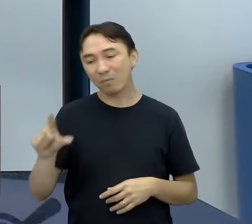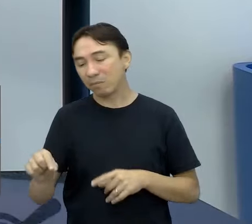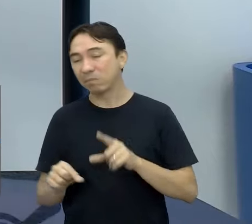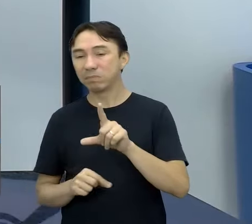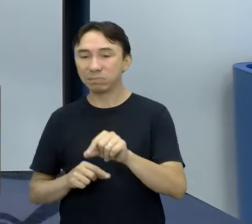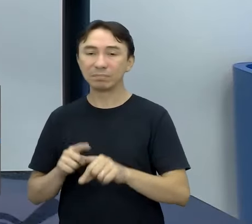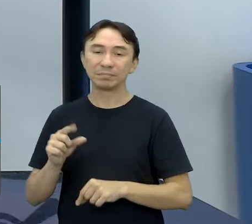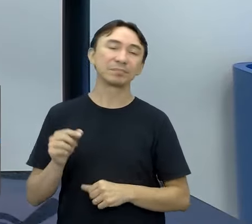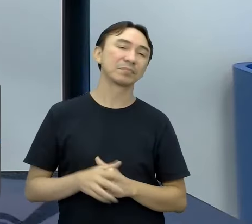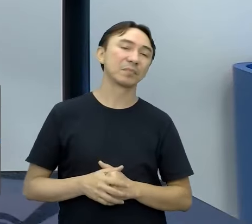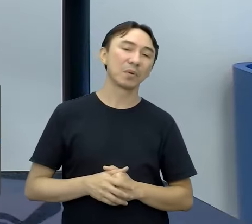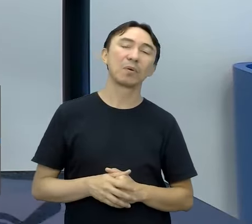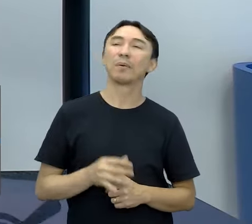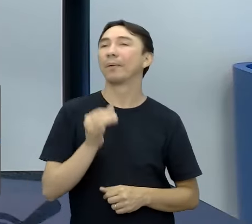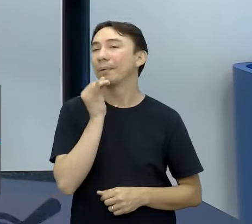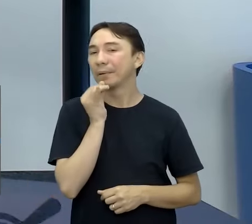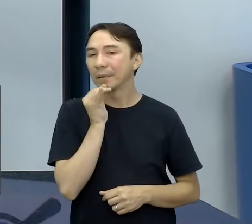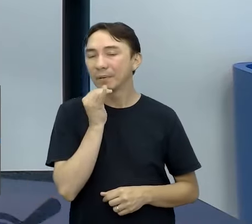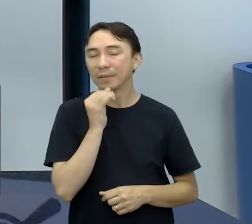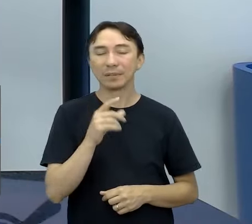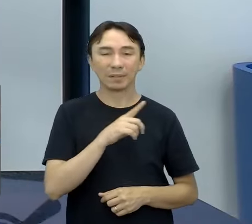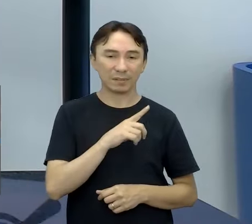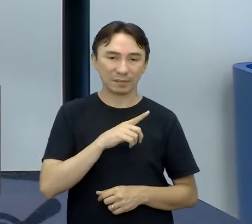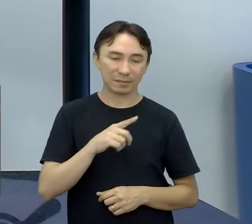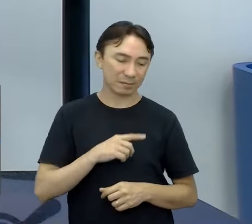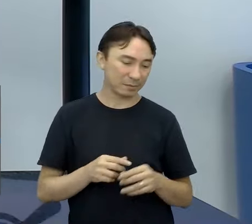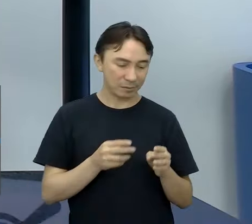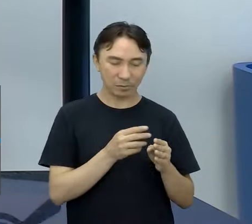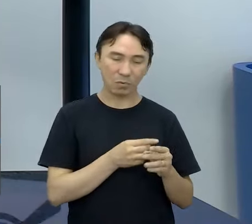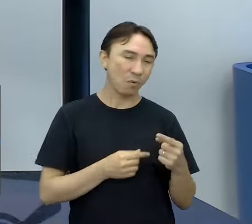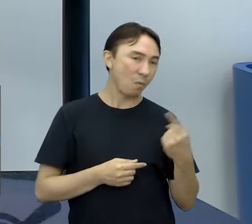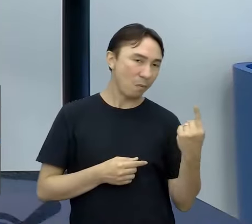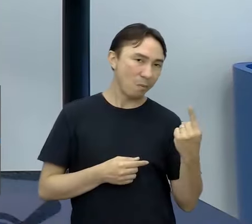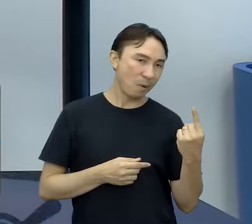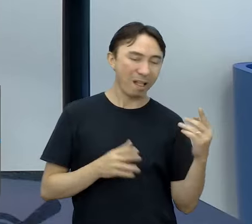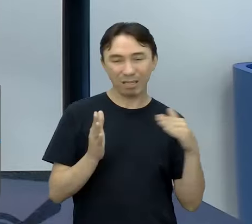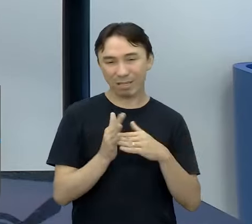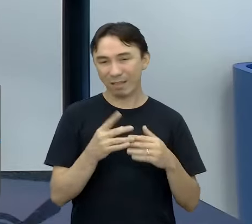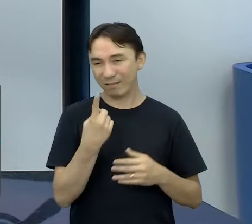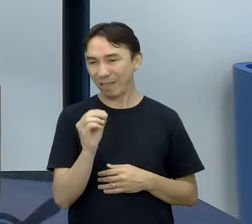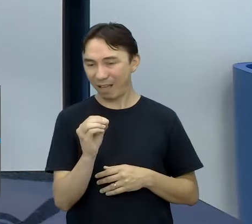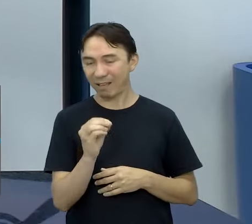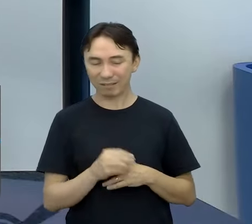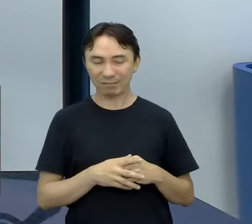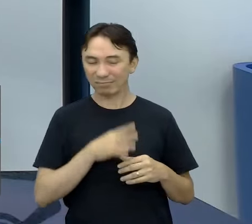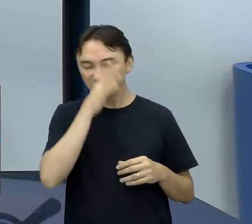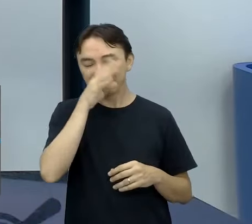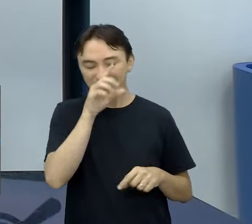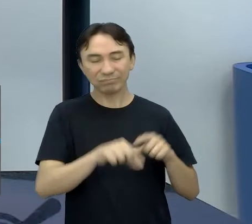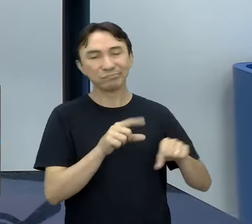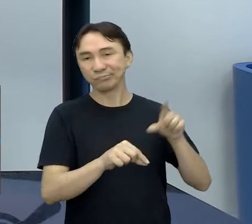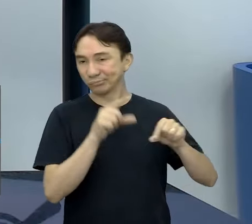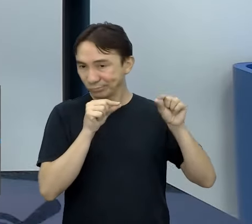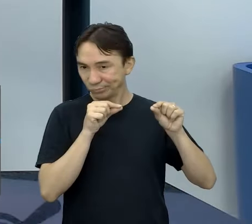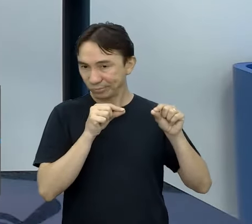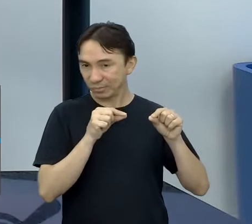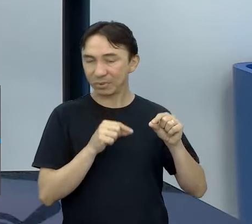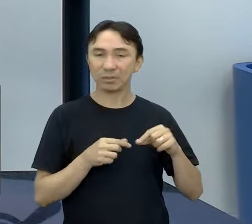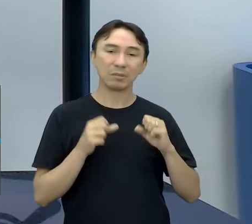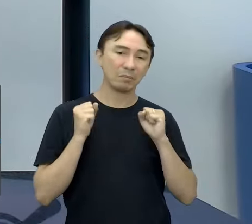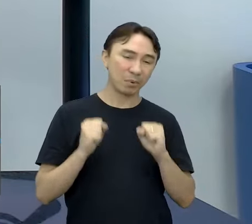você pega, ah, eu vou pegar em sequência do 1 até o 10 e acabou, escolhi essas pessoas. Então, você tem essas duas formas diferentes de